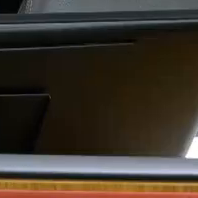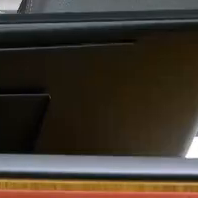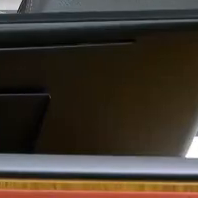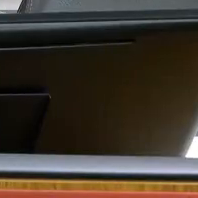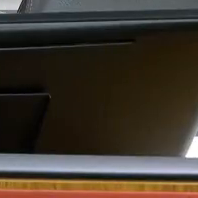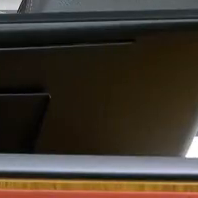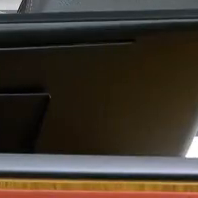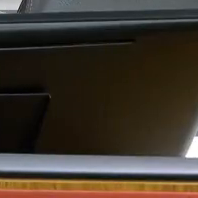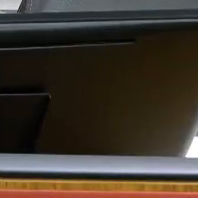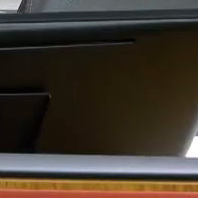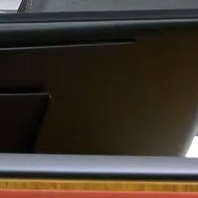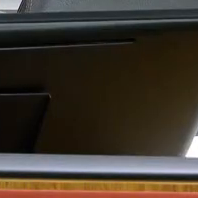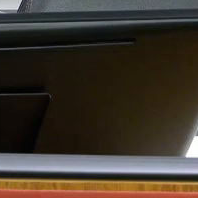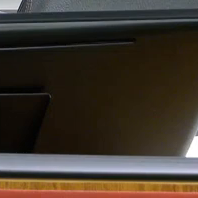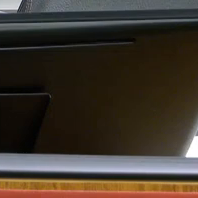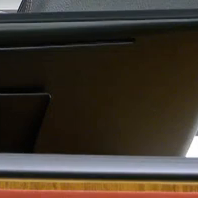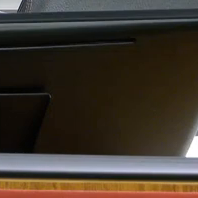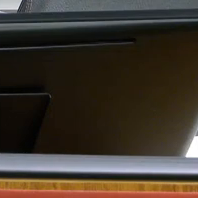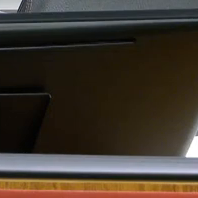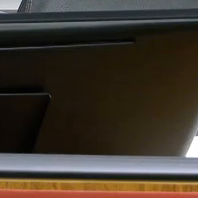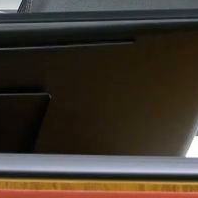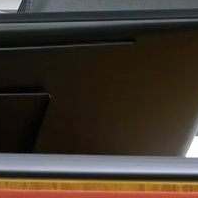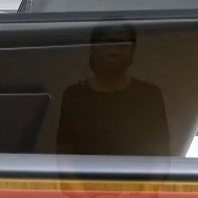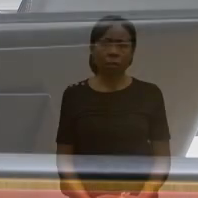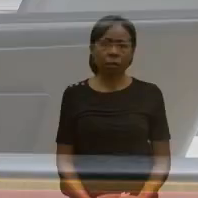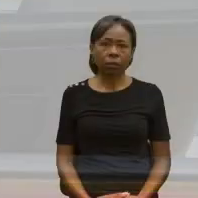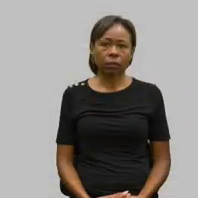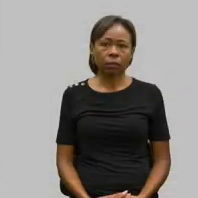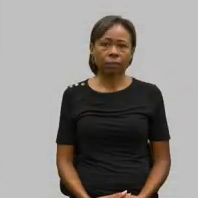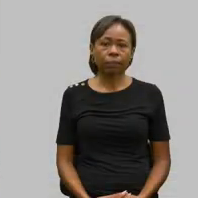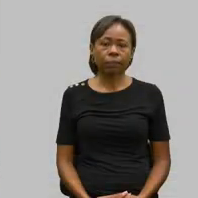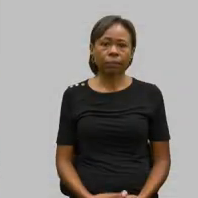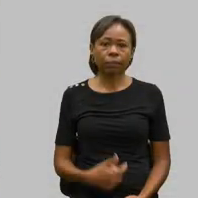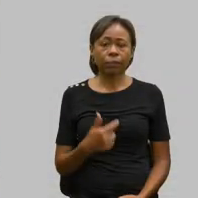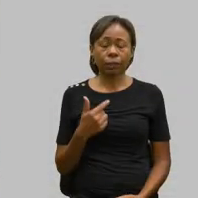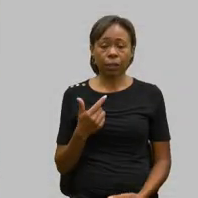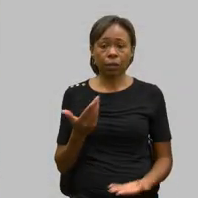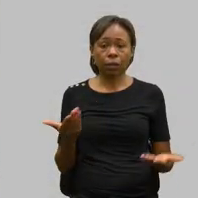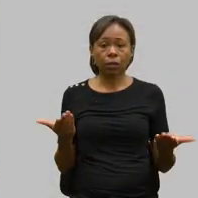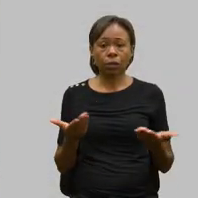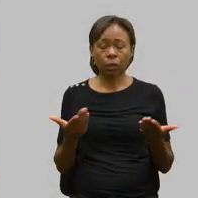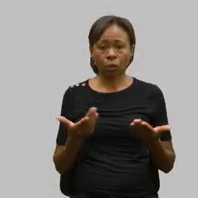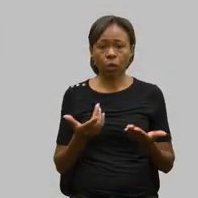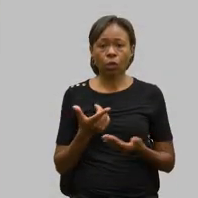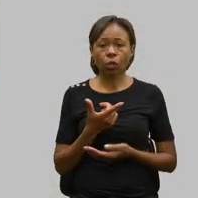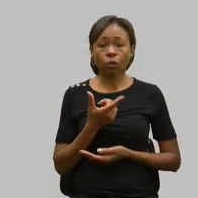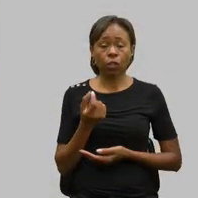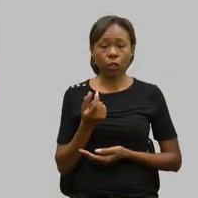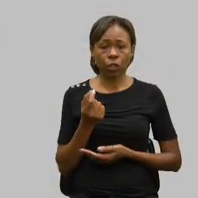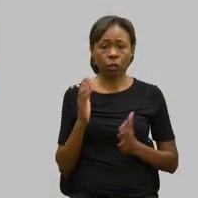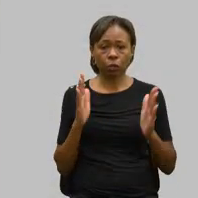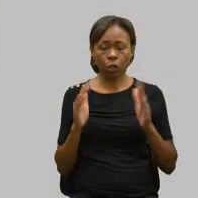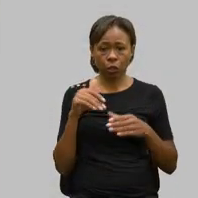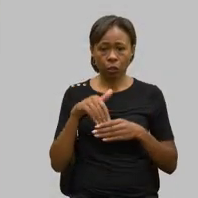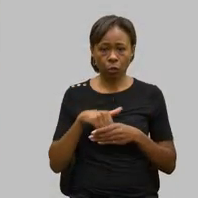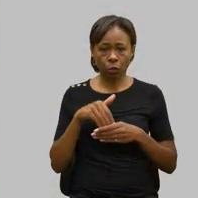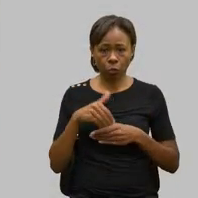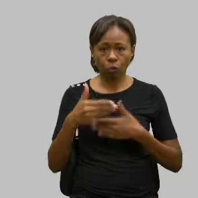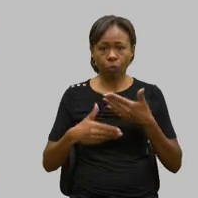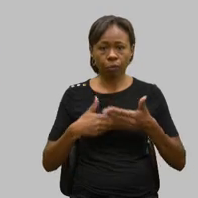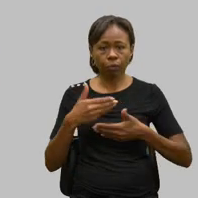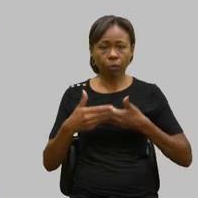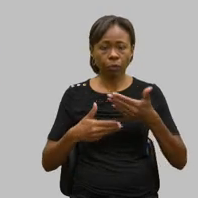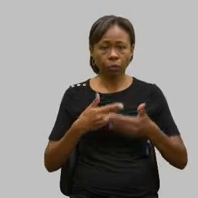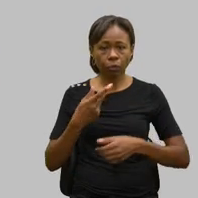iniciamos a Assembleia Fiscaliza a Prestação de Contas II da Sessão Legislativa Ordinária da XX Legislatura, processo no qual dirigentes de